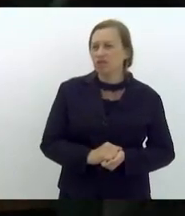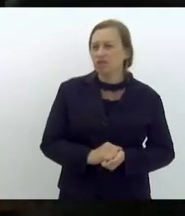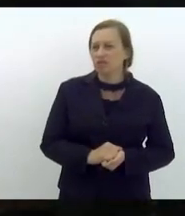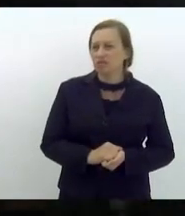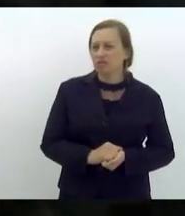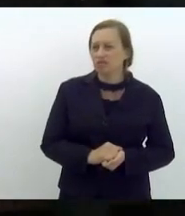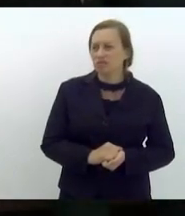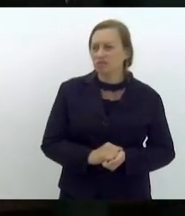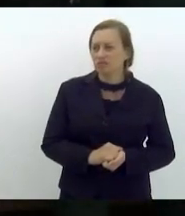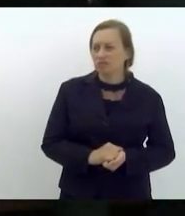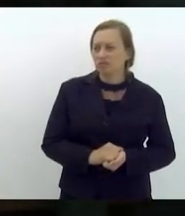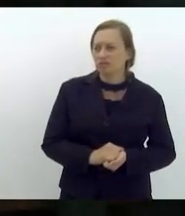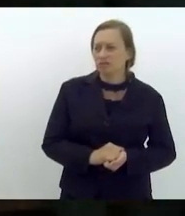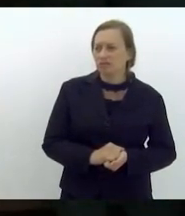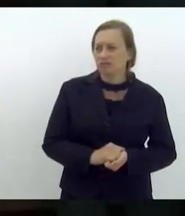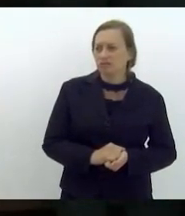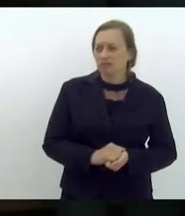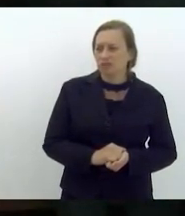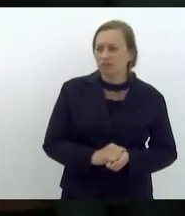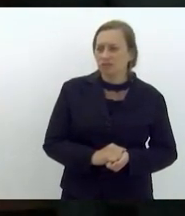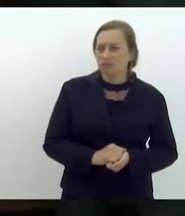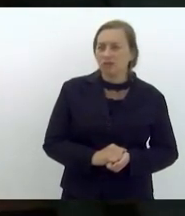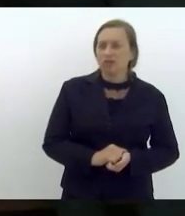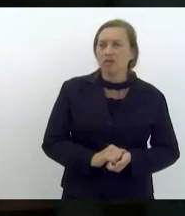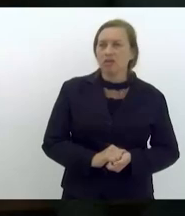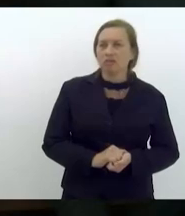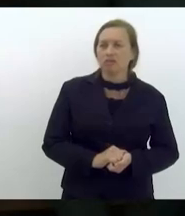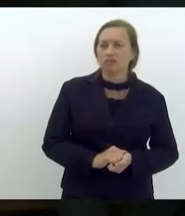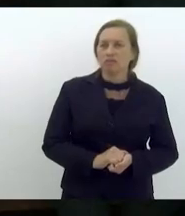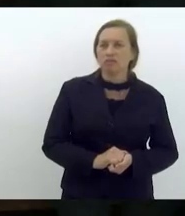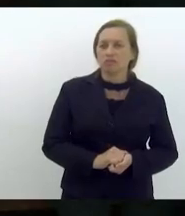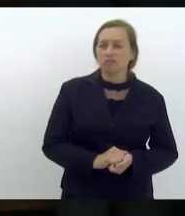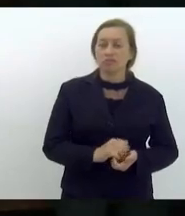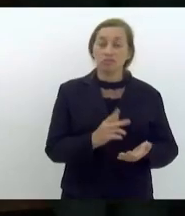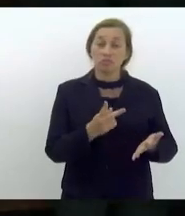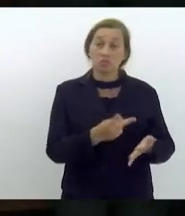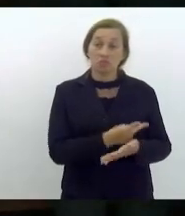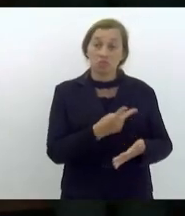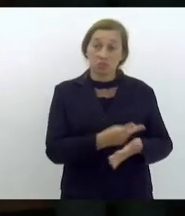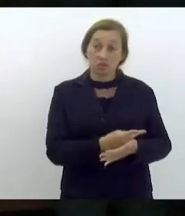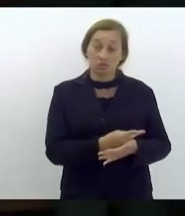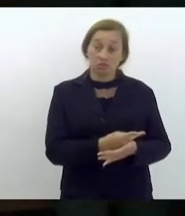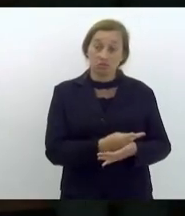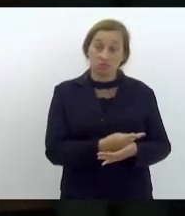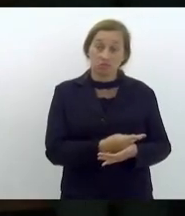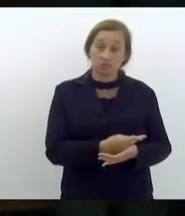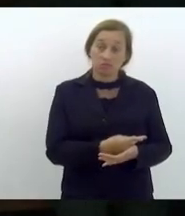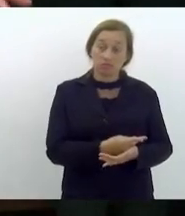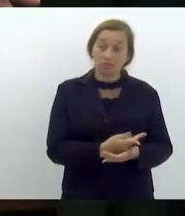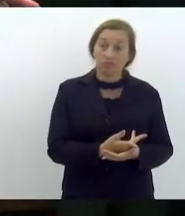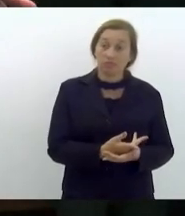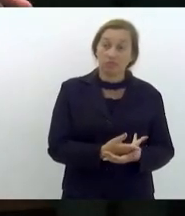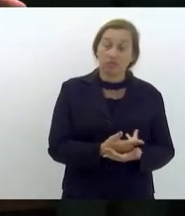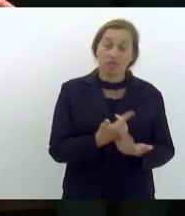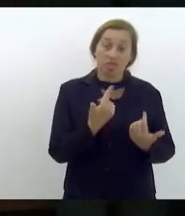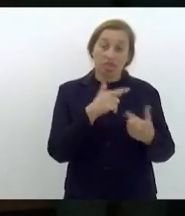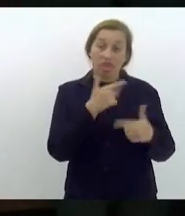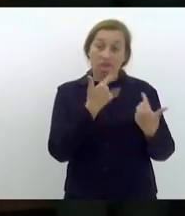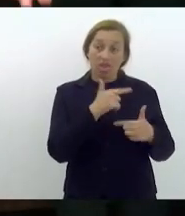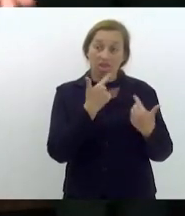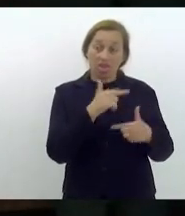da esquerda a esquerda é essa que acabou de falar em drogas vou falar em drogas então